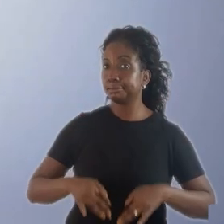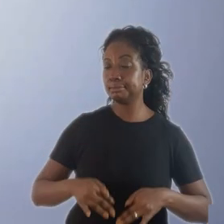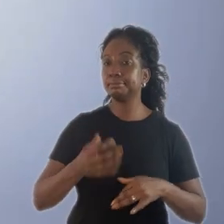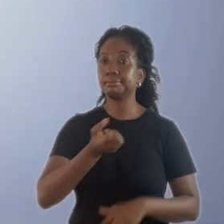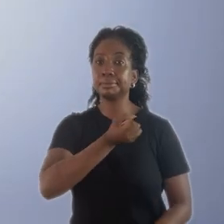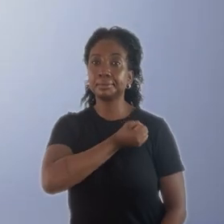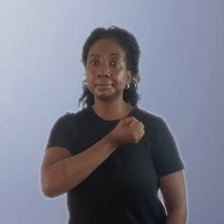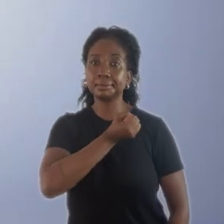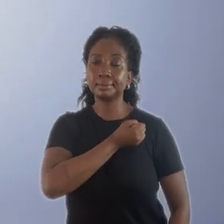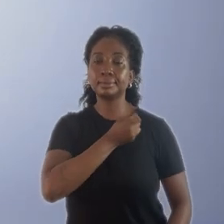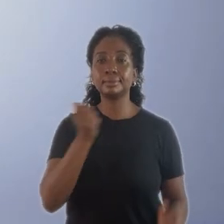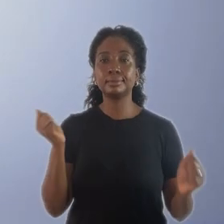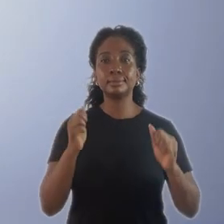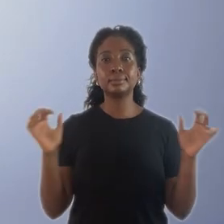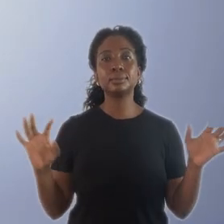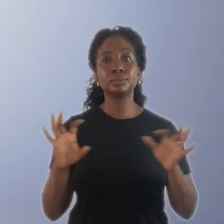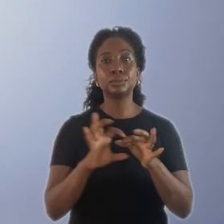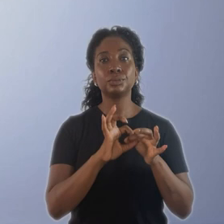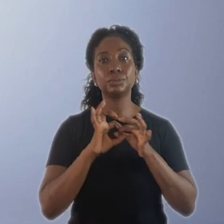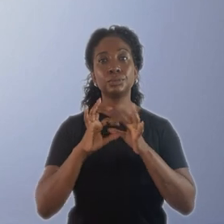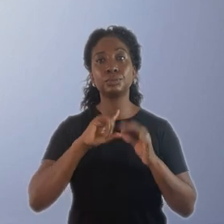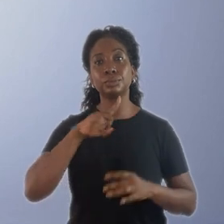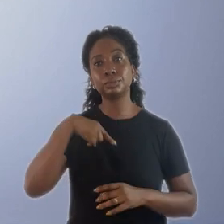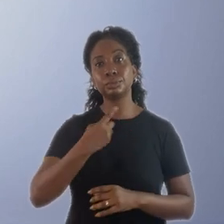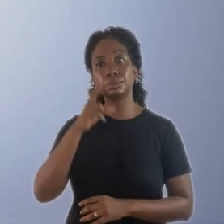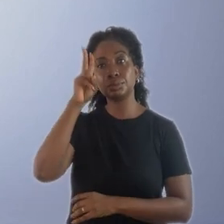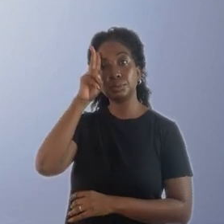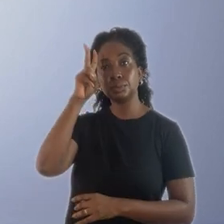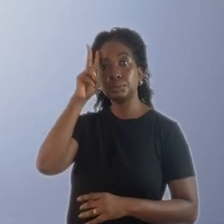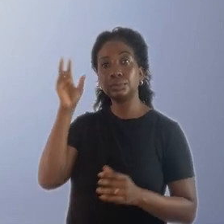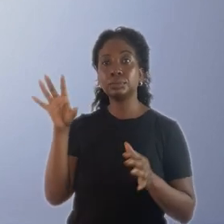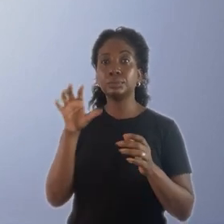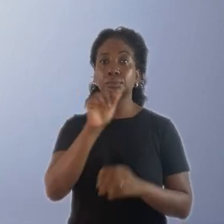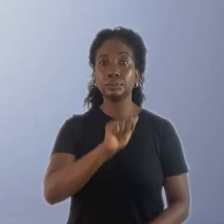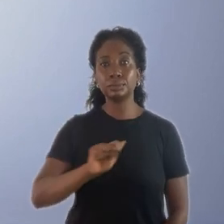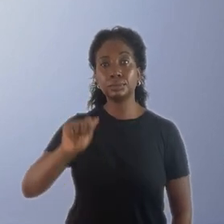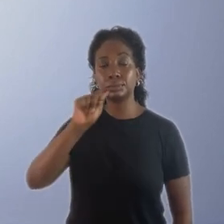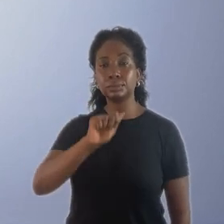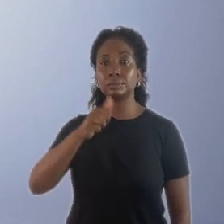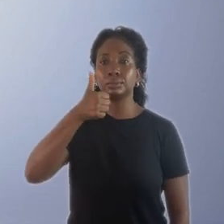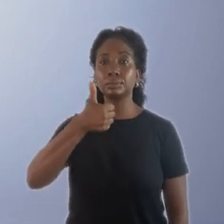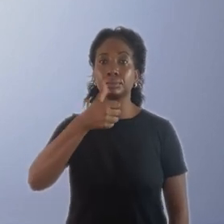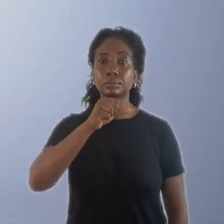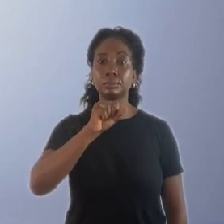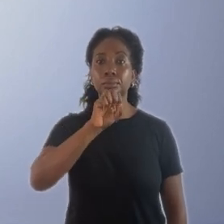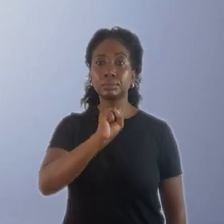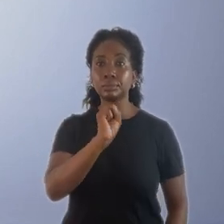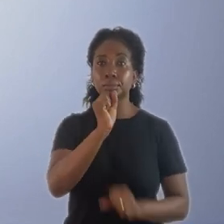IAB em Números. Faça parte da nossa história associativa.